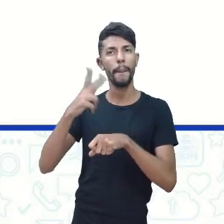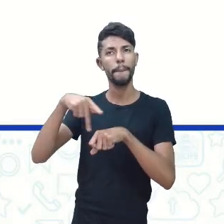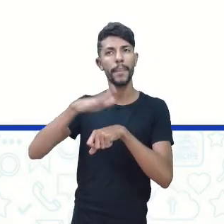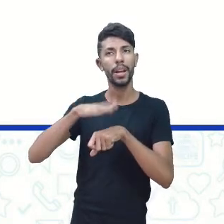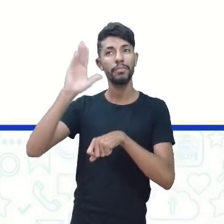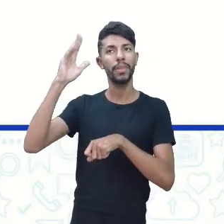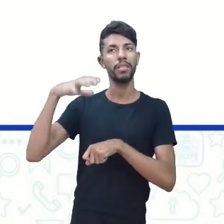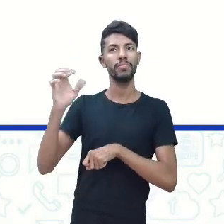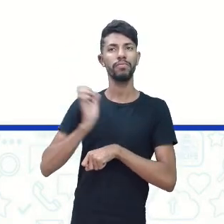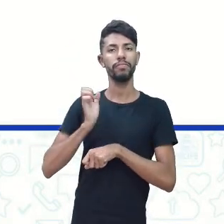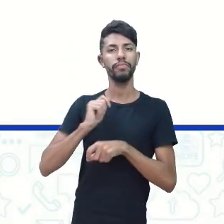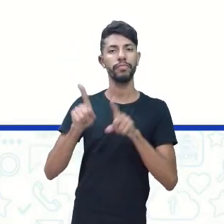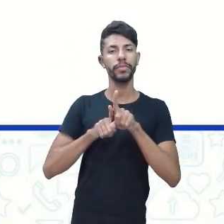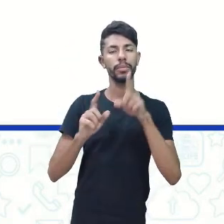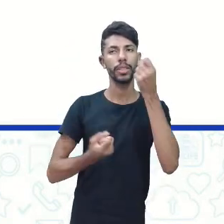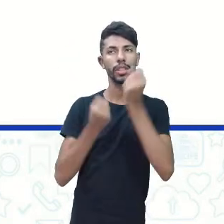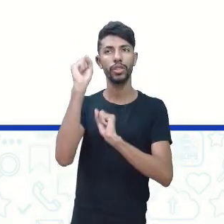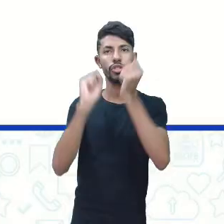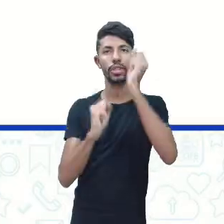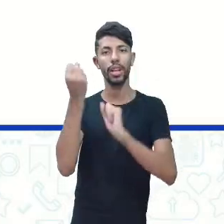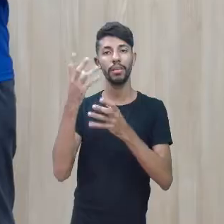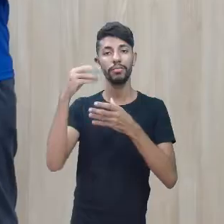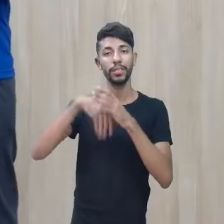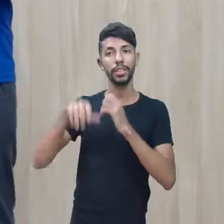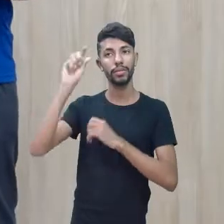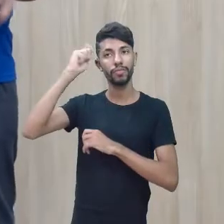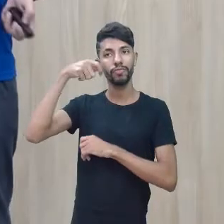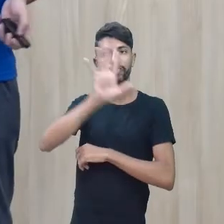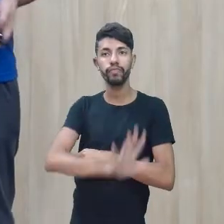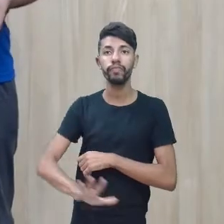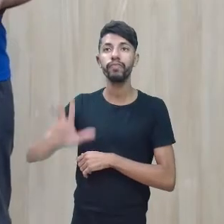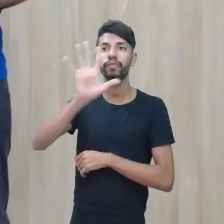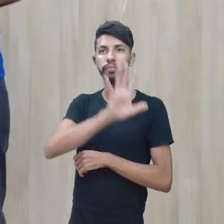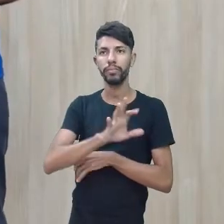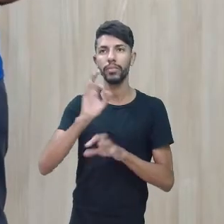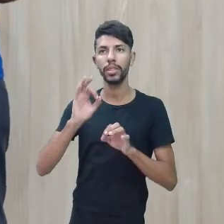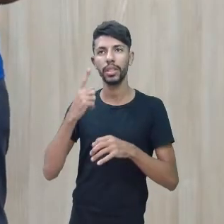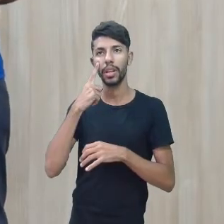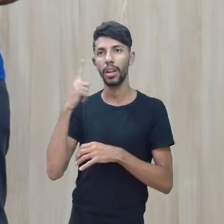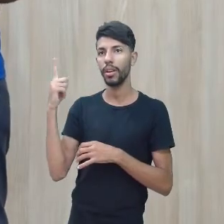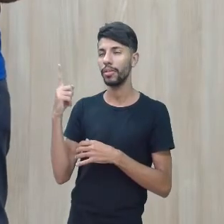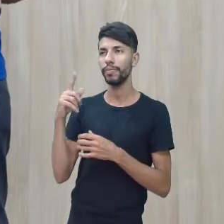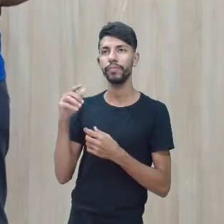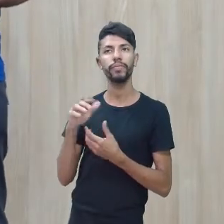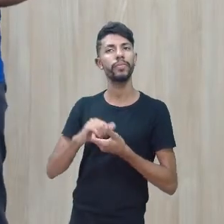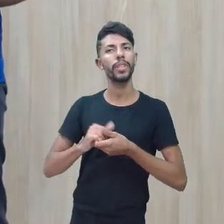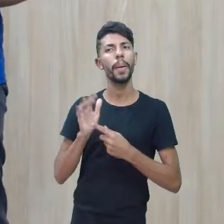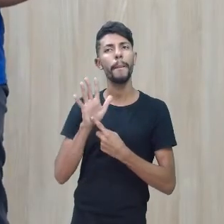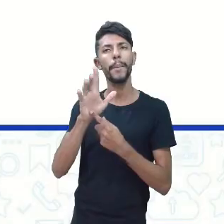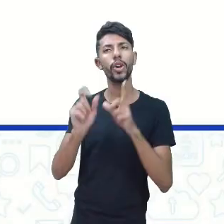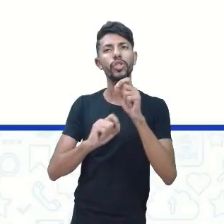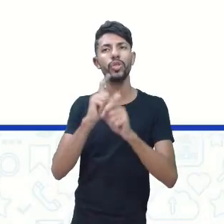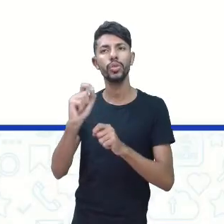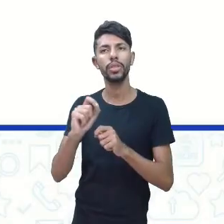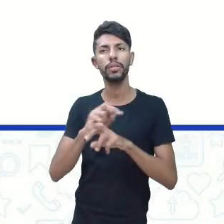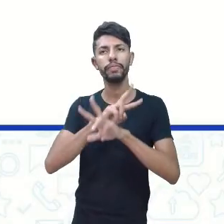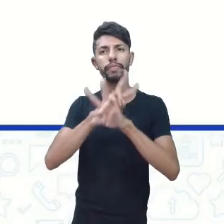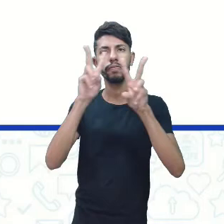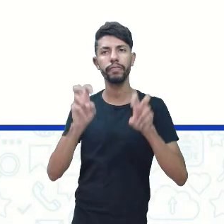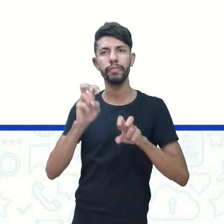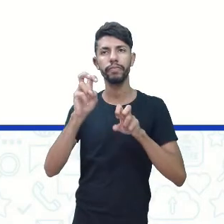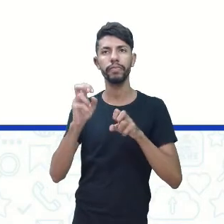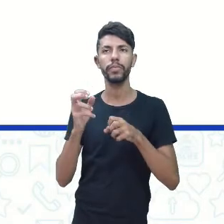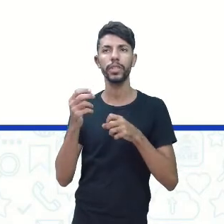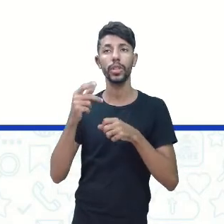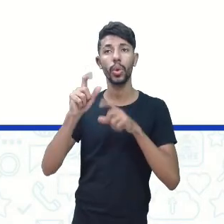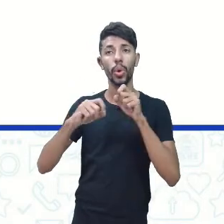sobressaindo, e industrializado da África. O próximo quadro aqui vai mostrar justamente essa questão